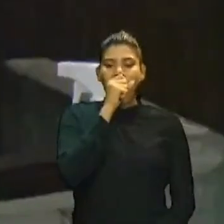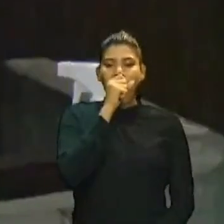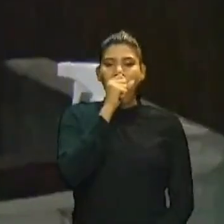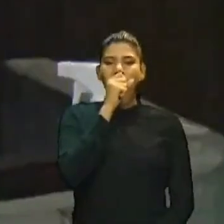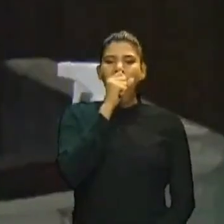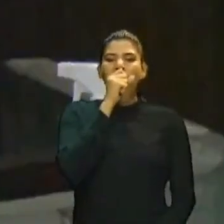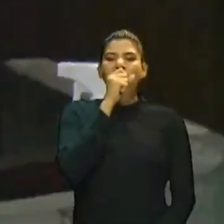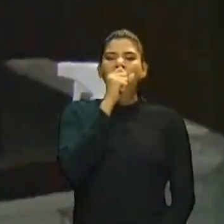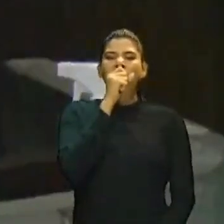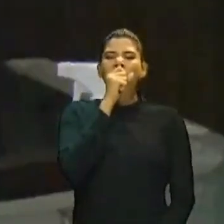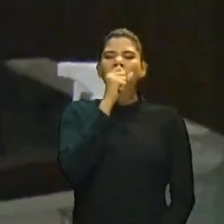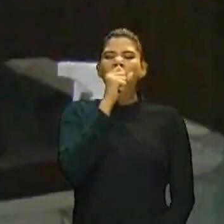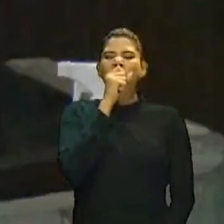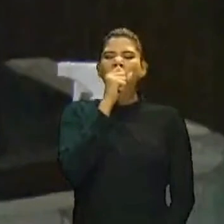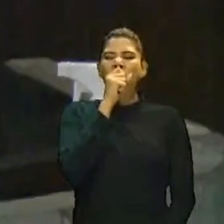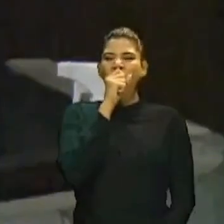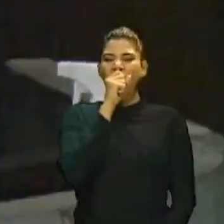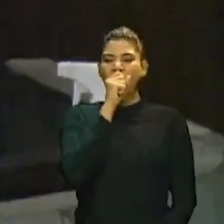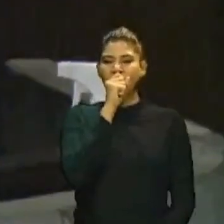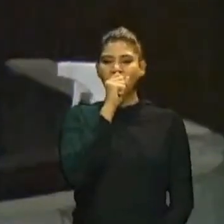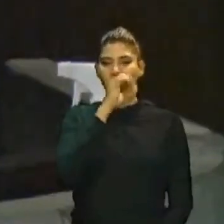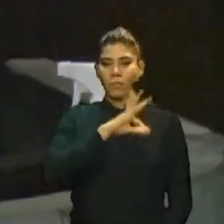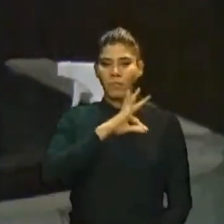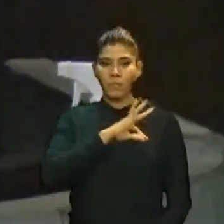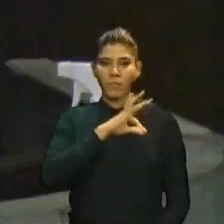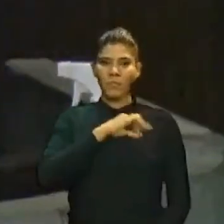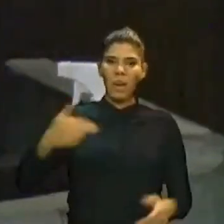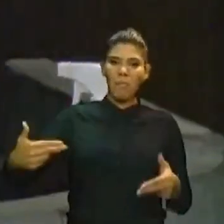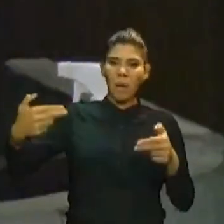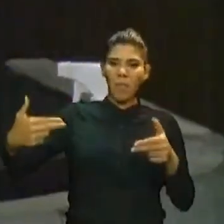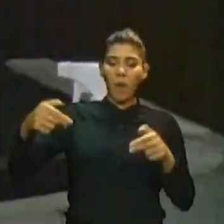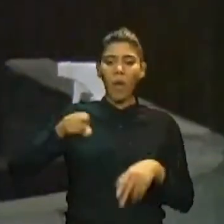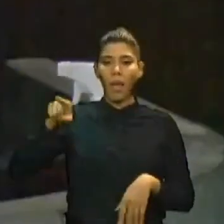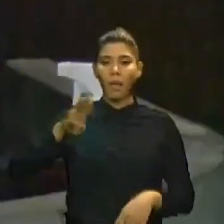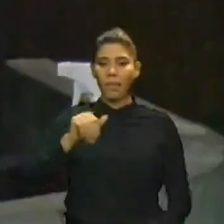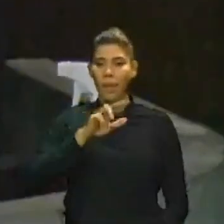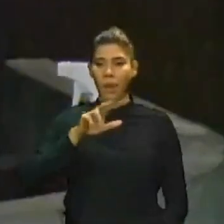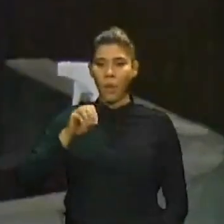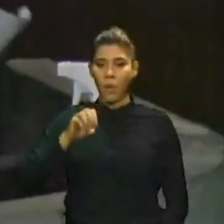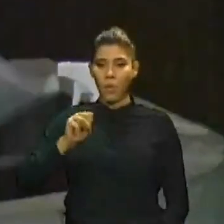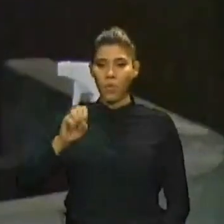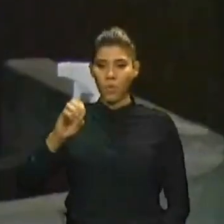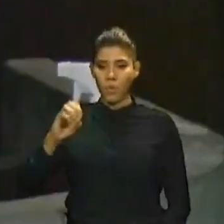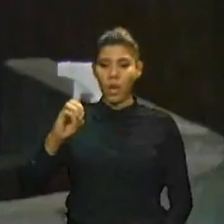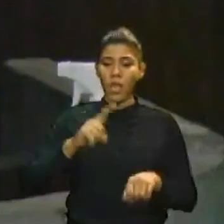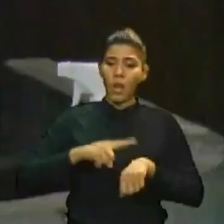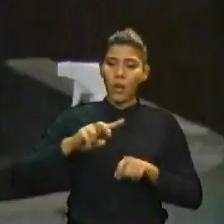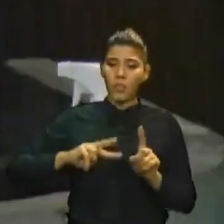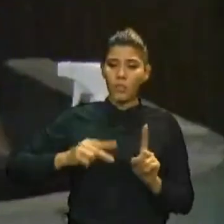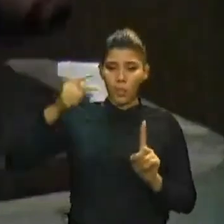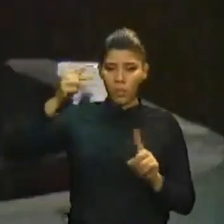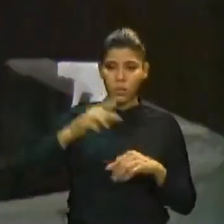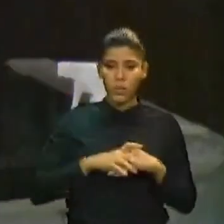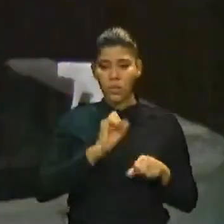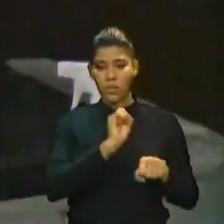Isso está claro. Policial que troca tiro com a facção, lá no Barroso, Na hora de ser promovido, ele vai ficar